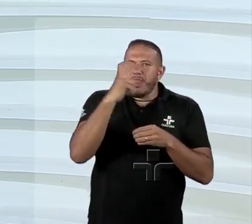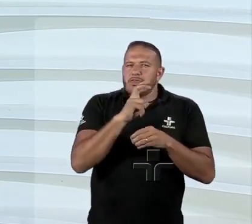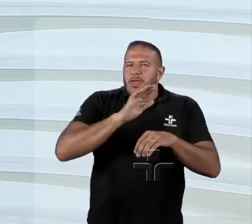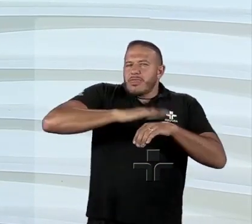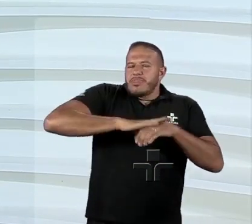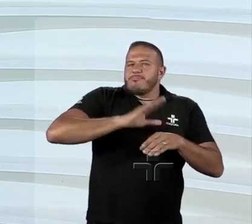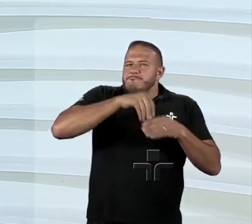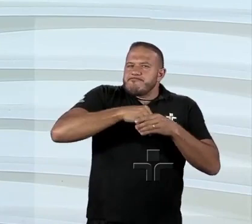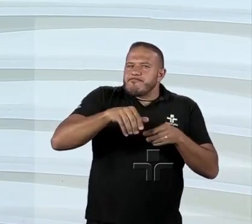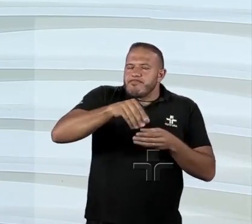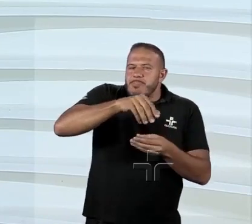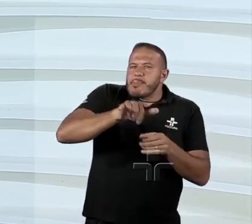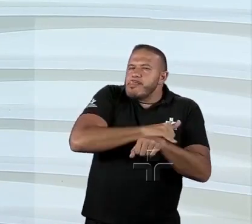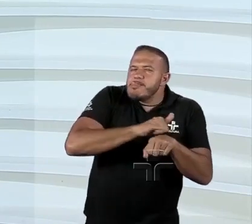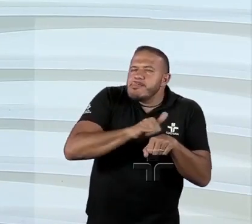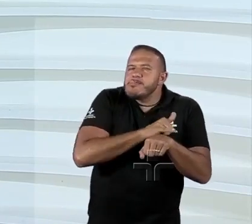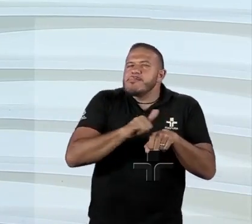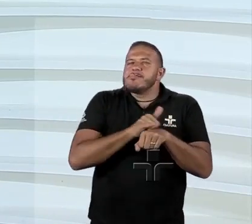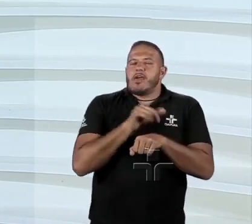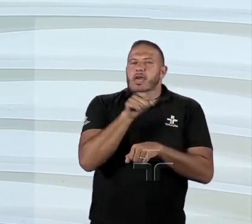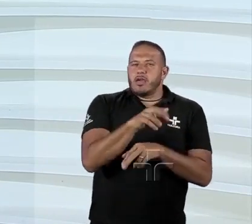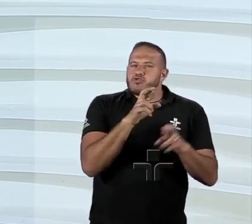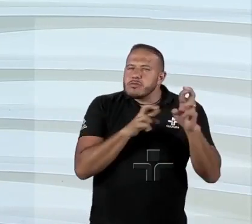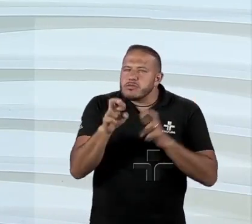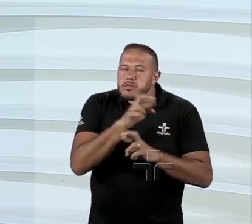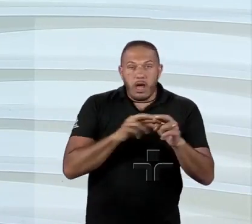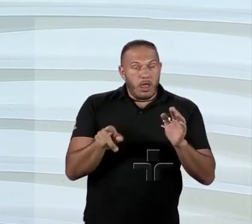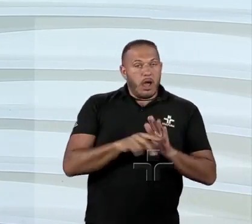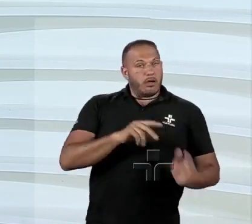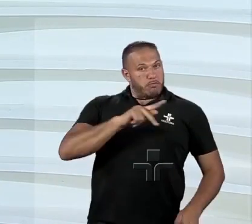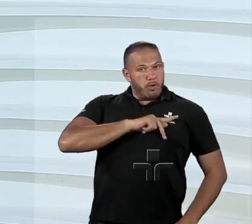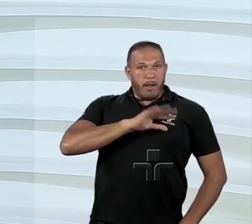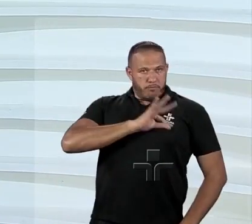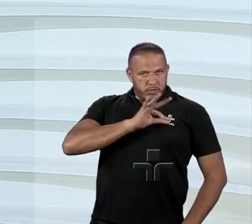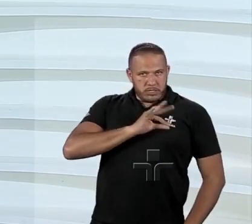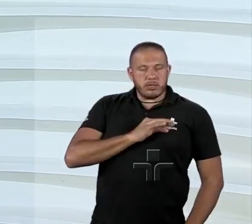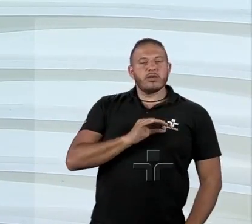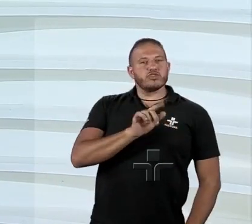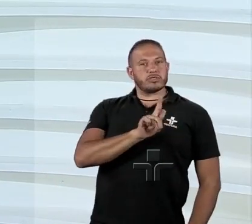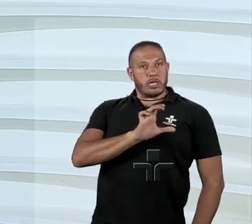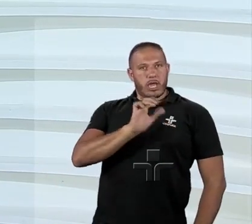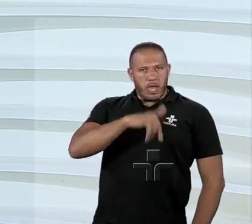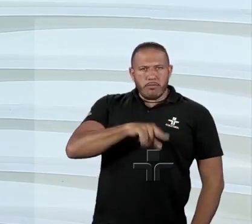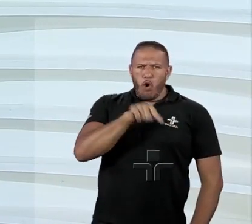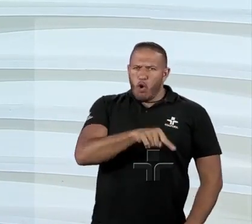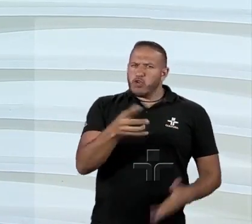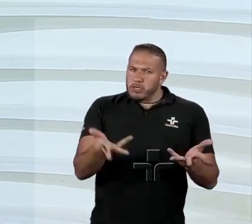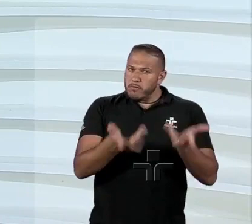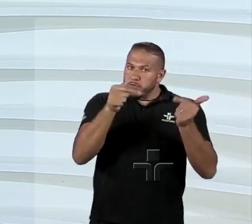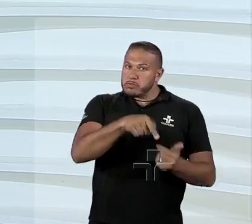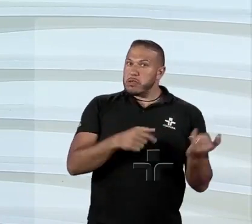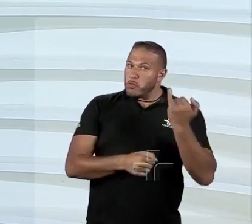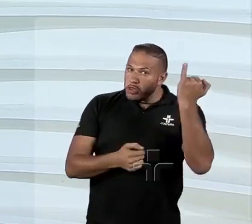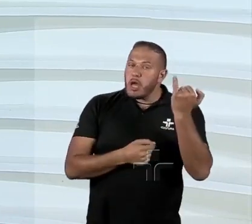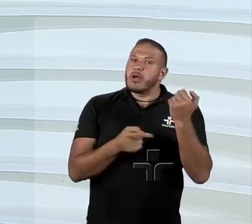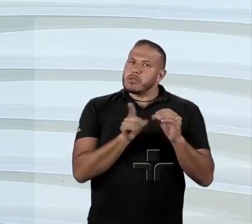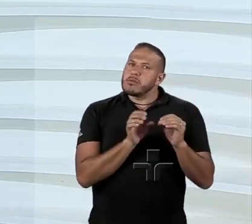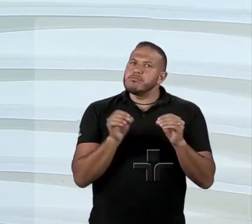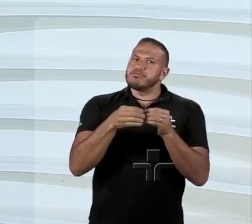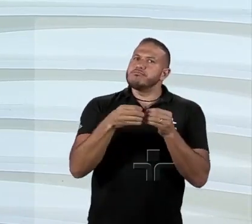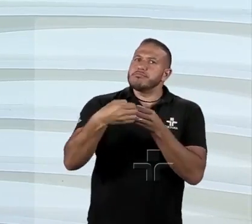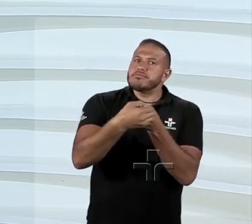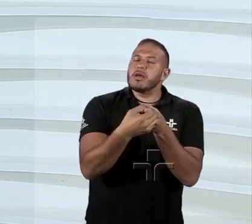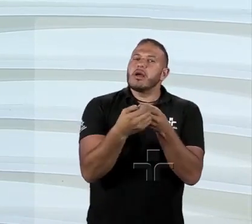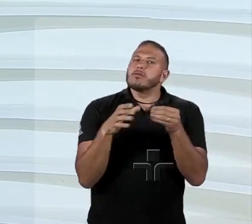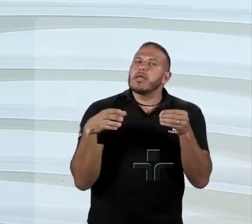novas metodologias de treinamento. A Guarda Civil Metropolitana de São Paulo, hoje, ela é valorizada, ela é importante e ela está integrada também